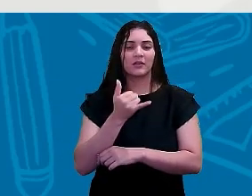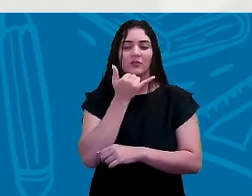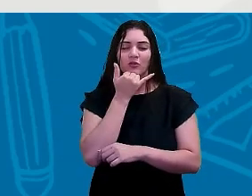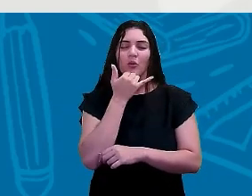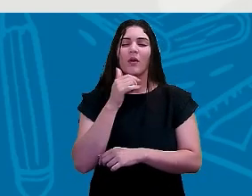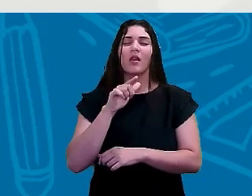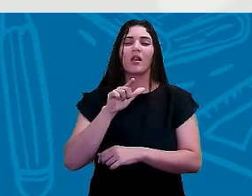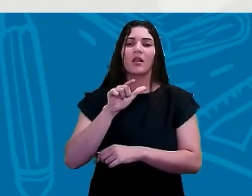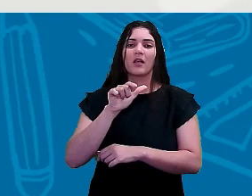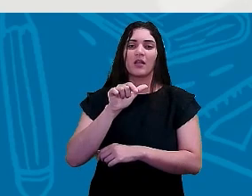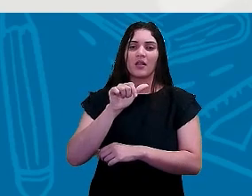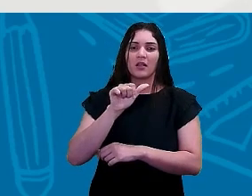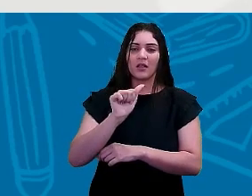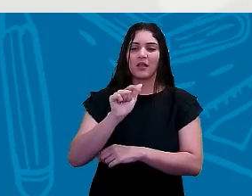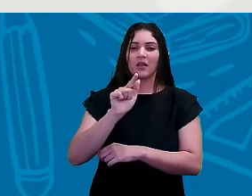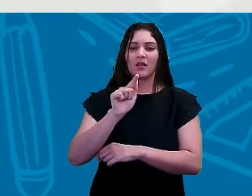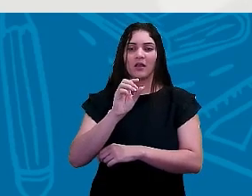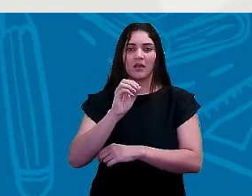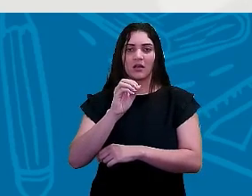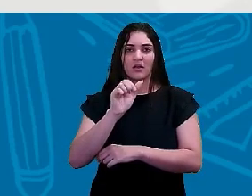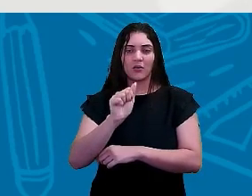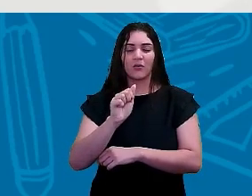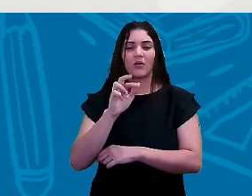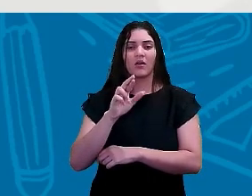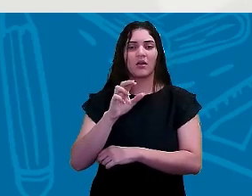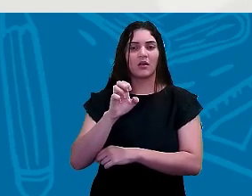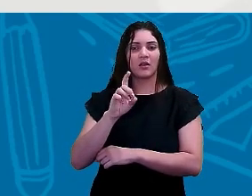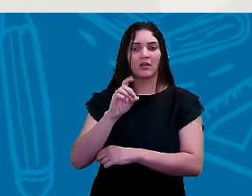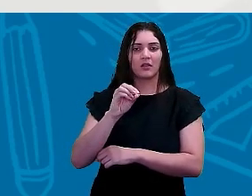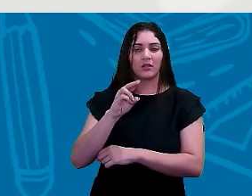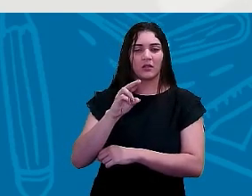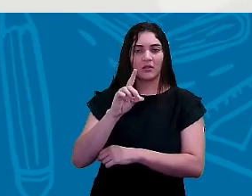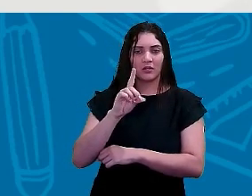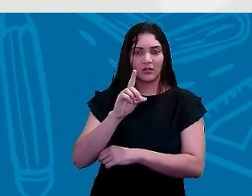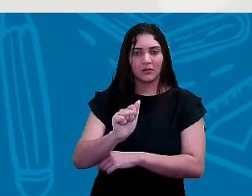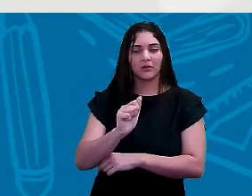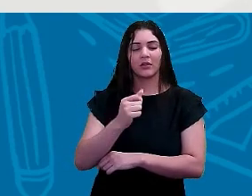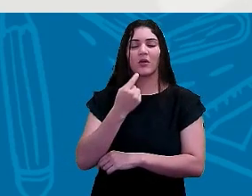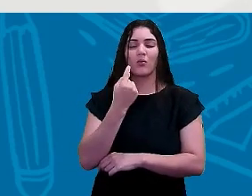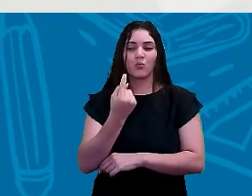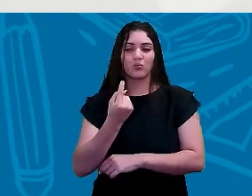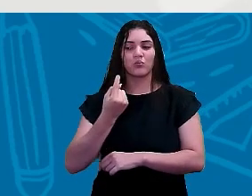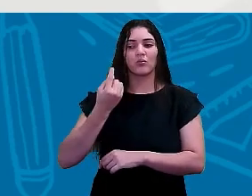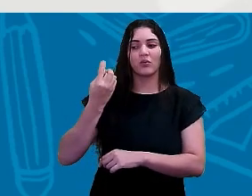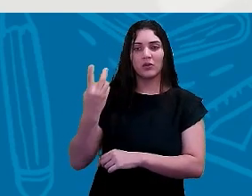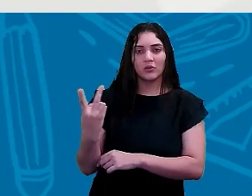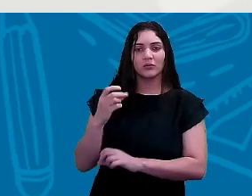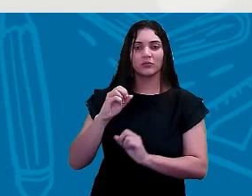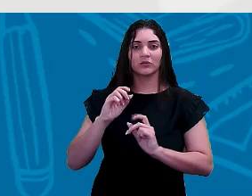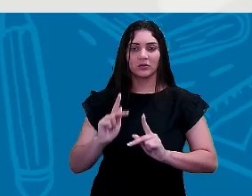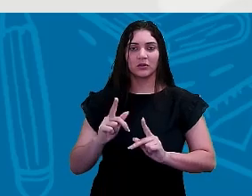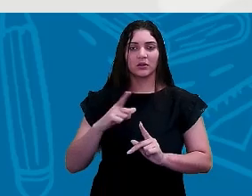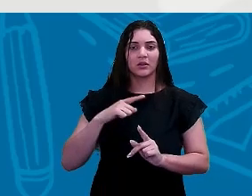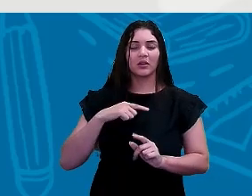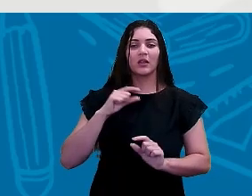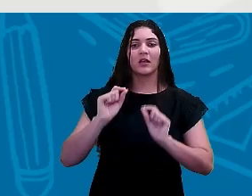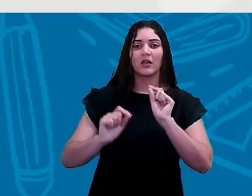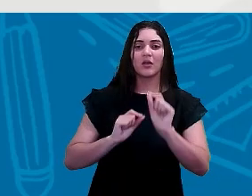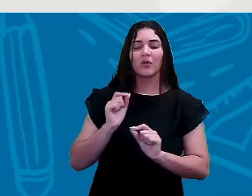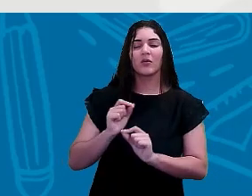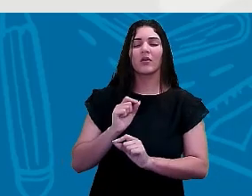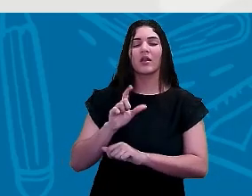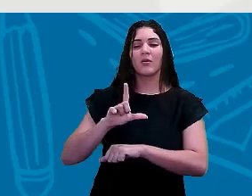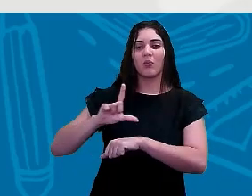Redonda, Ladeira de Pedra é 1 e Lagoa Redonda temos o bairro 1 e o 2, tá? Temos o Lídia